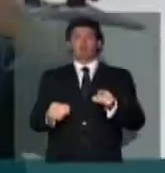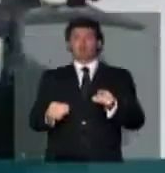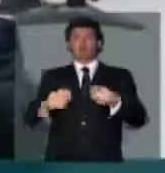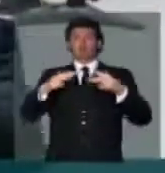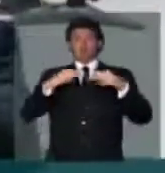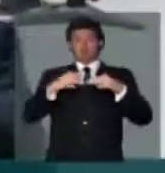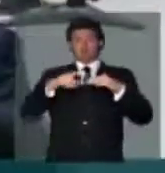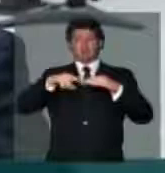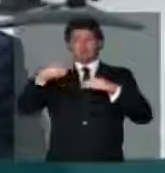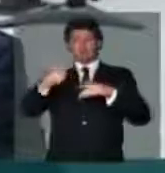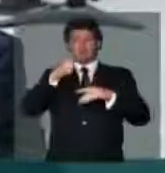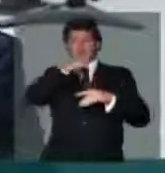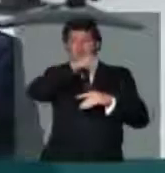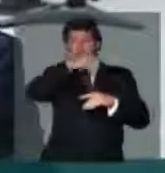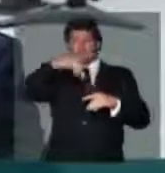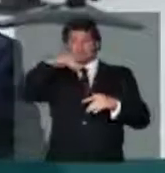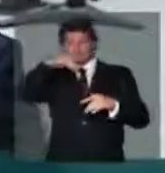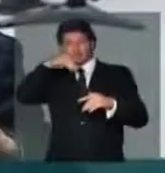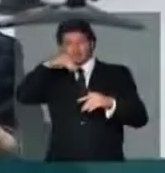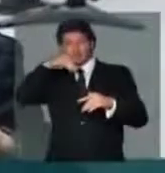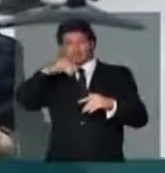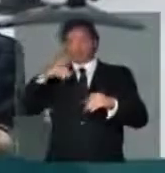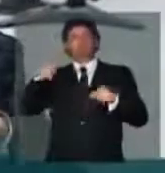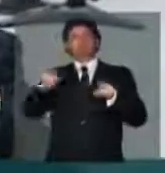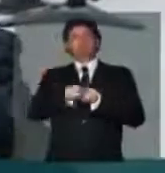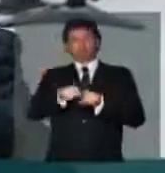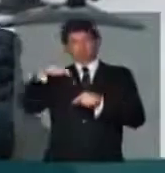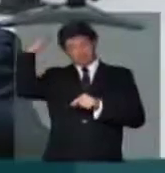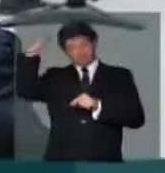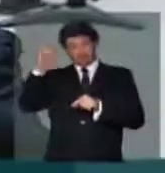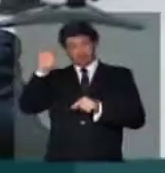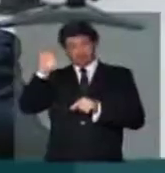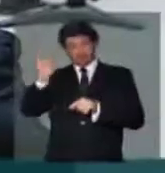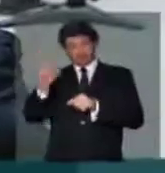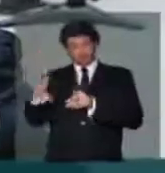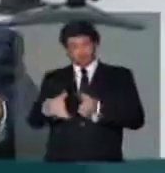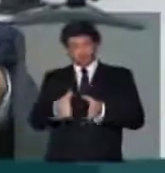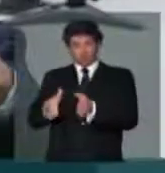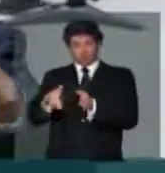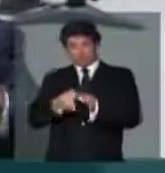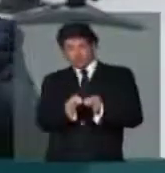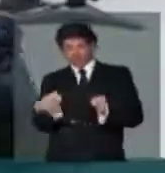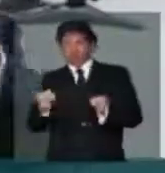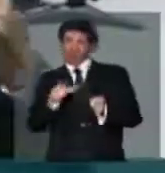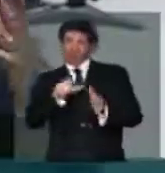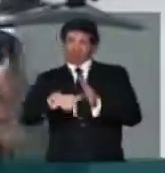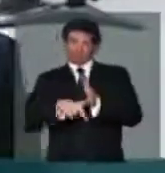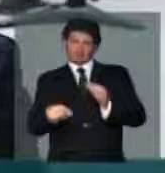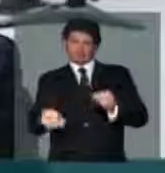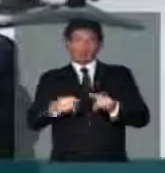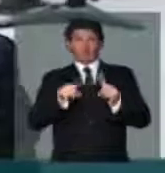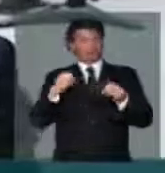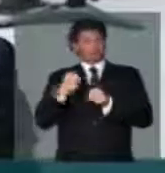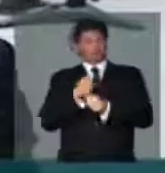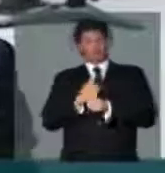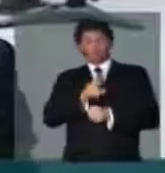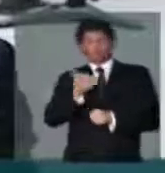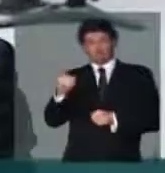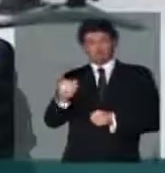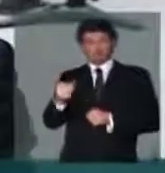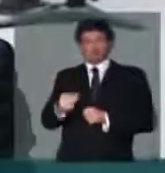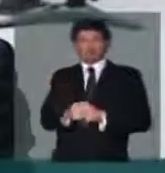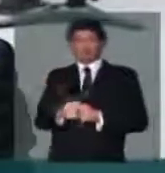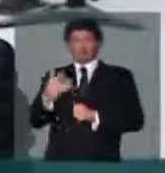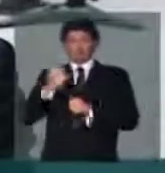A transposição do Rio São Francisco, mesmo essas obras estando com atrasos, né, obras que deverão terminar nesses